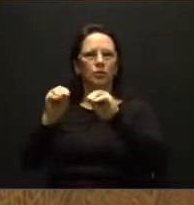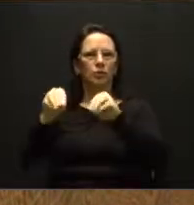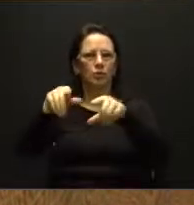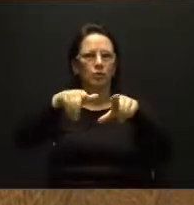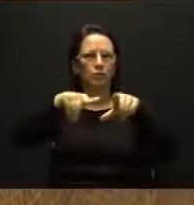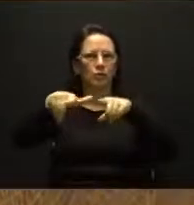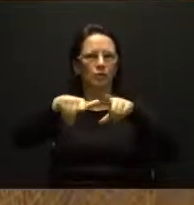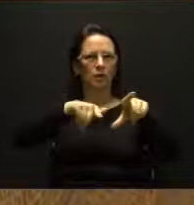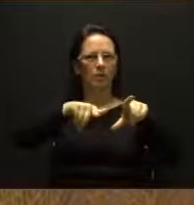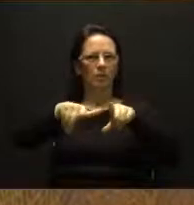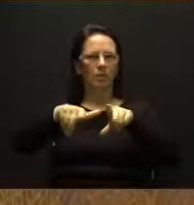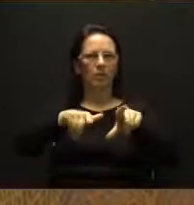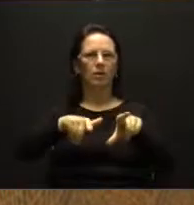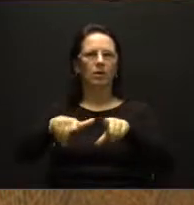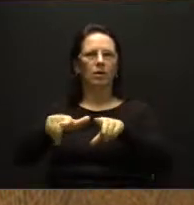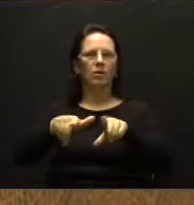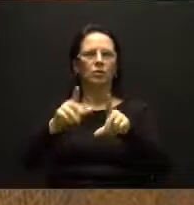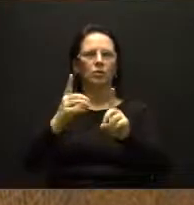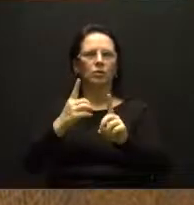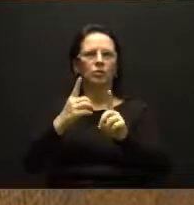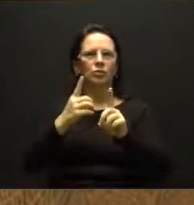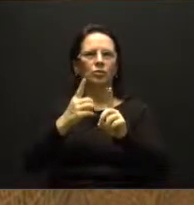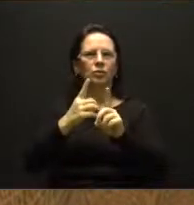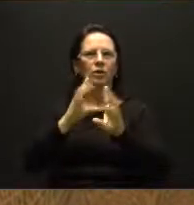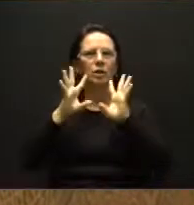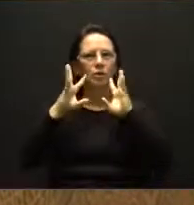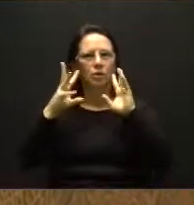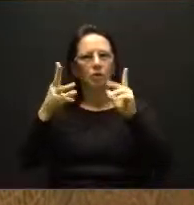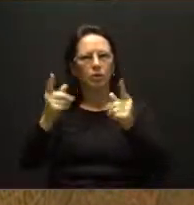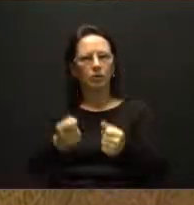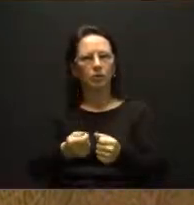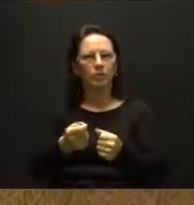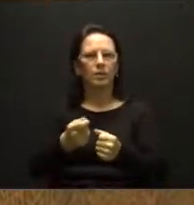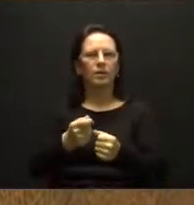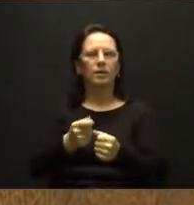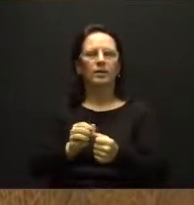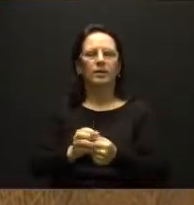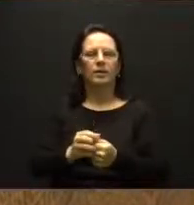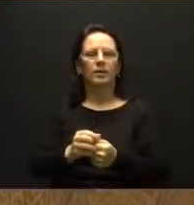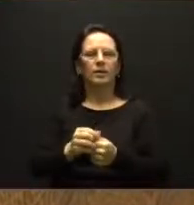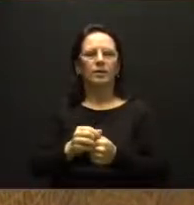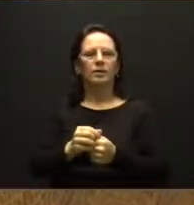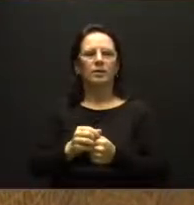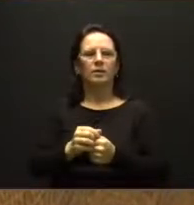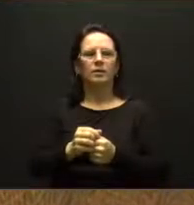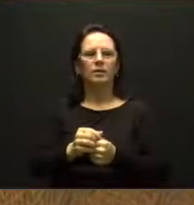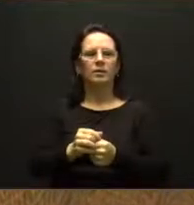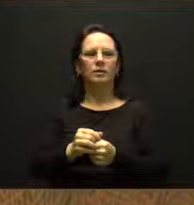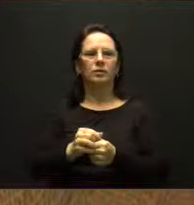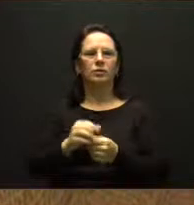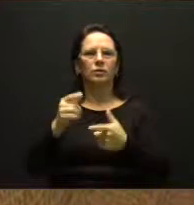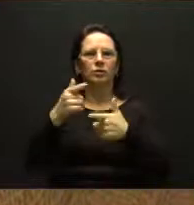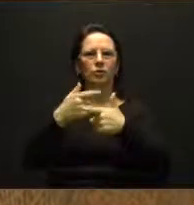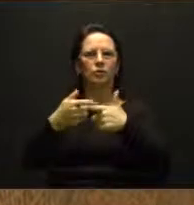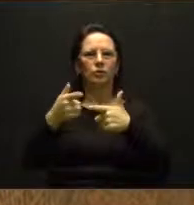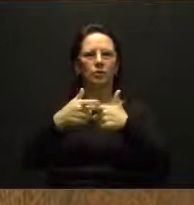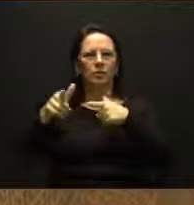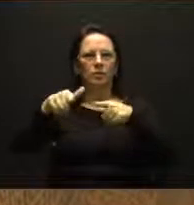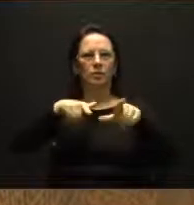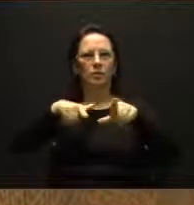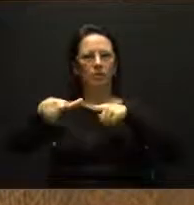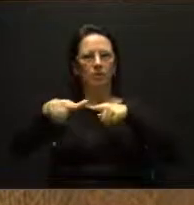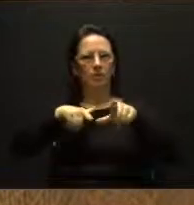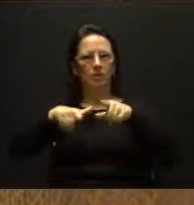trabalhos com vistas ao encontro de soluções para a superação da grave problema do emprego de